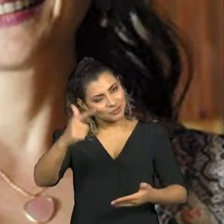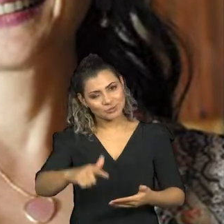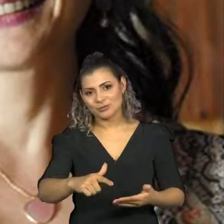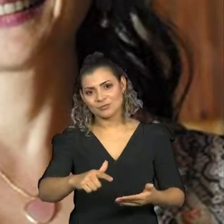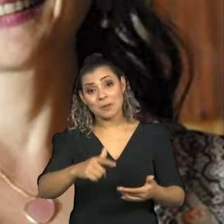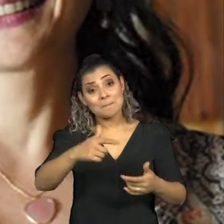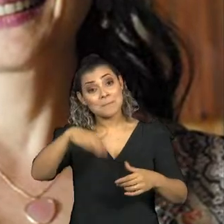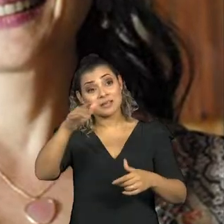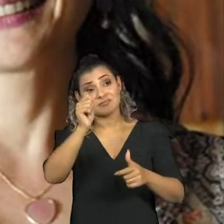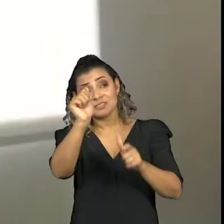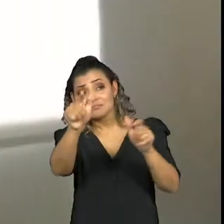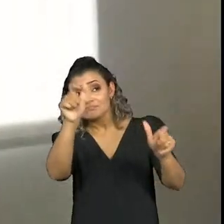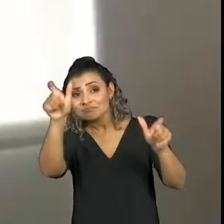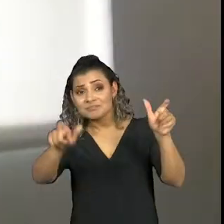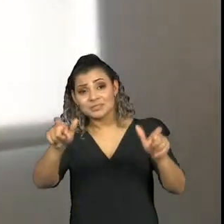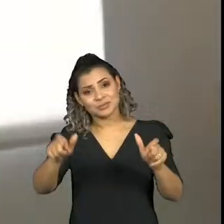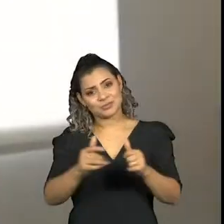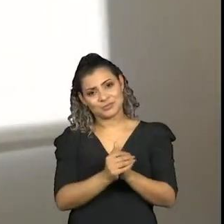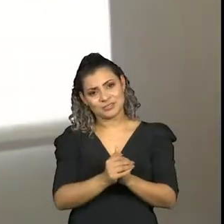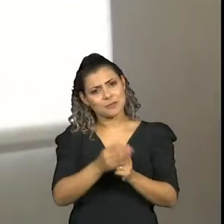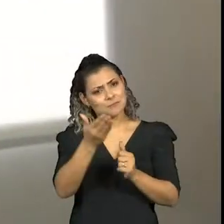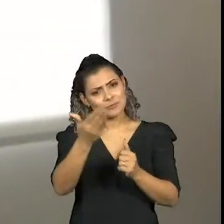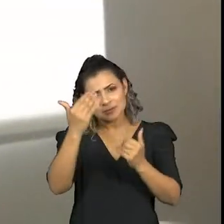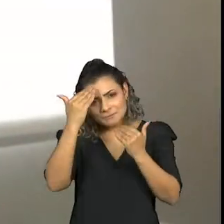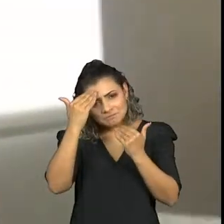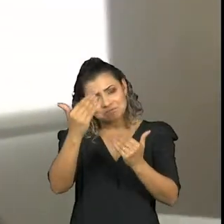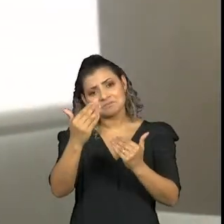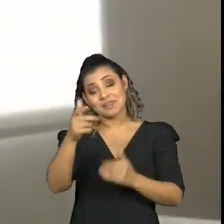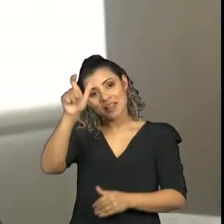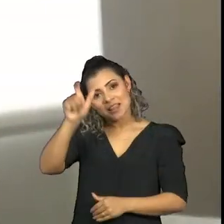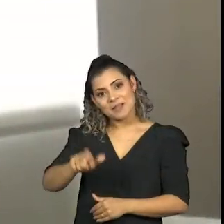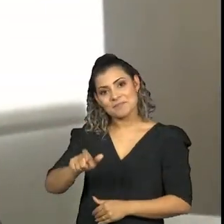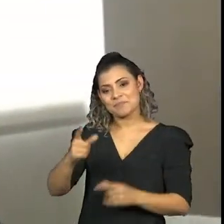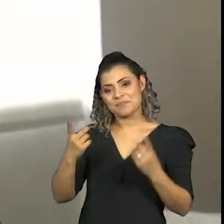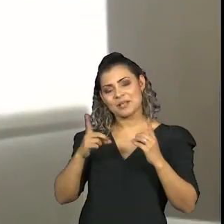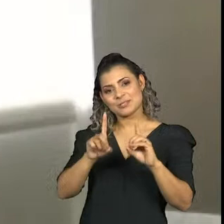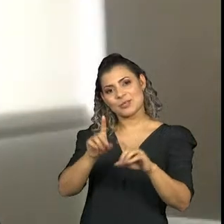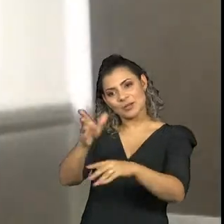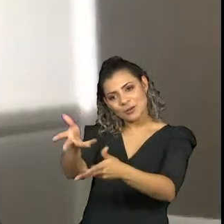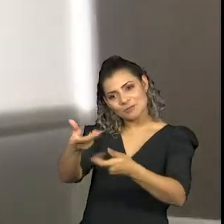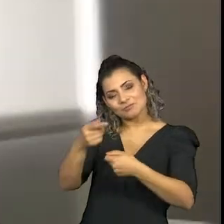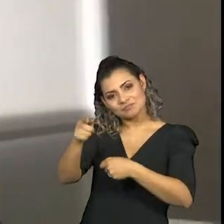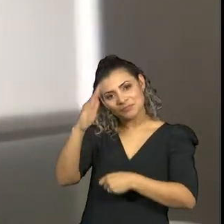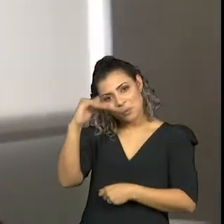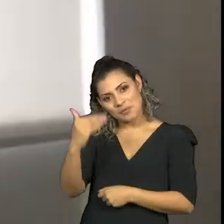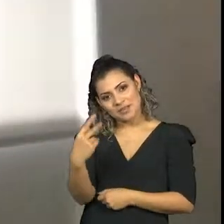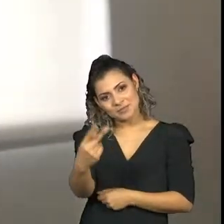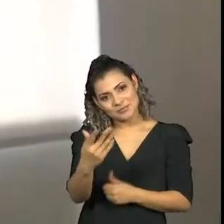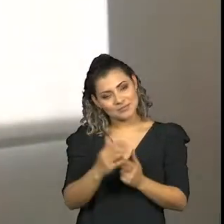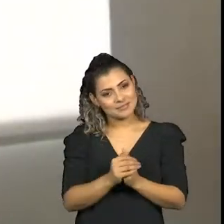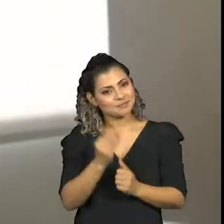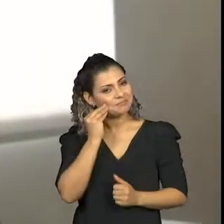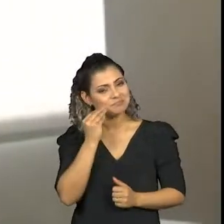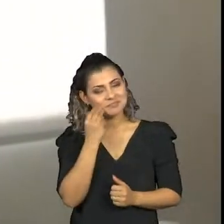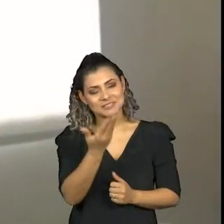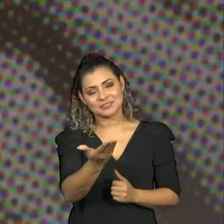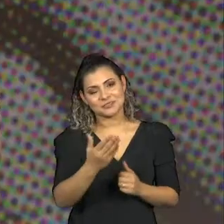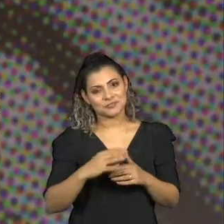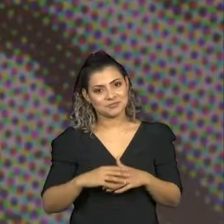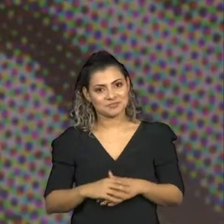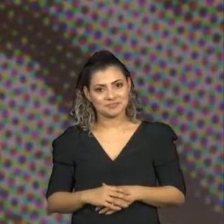muita gente. Muito, muito, muito bem lembrada pelo Persona, essa homenagem a você. Um beijo